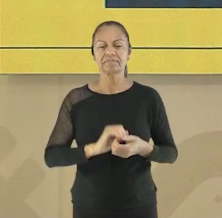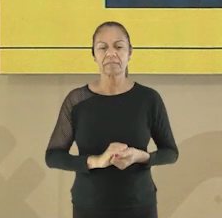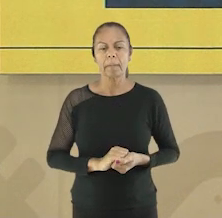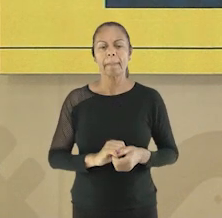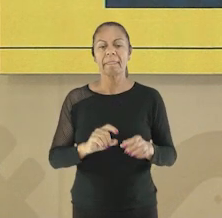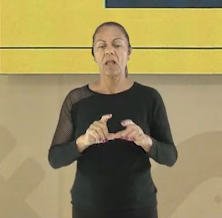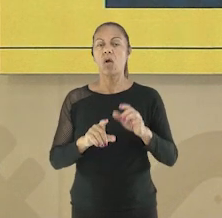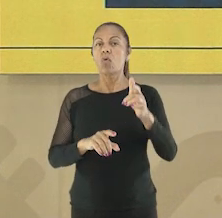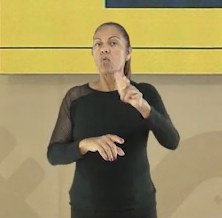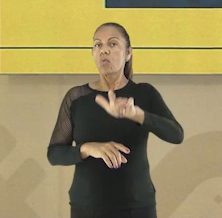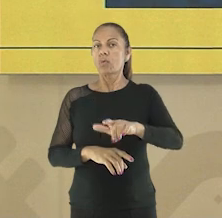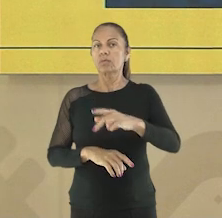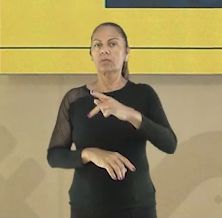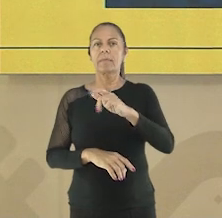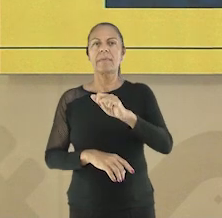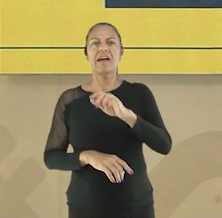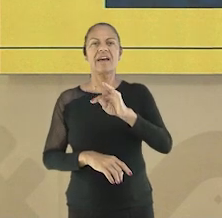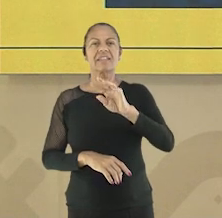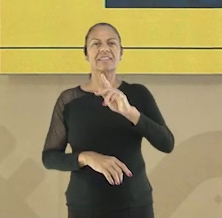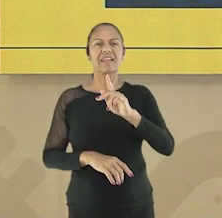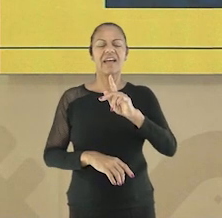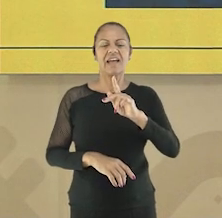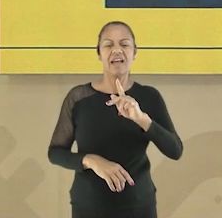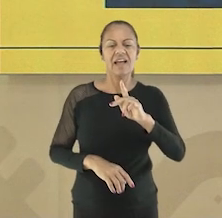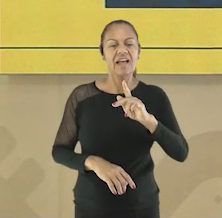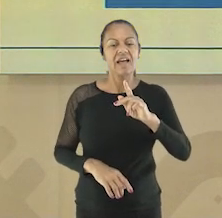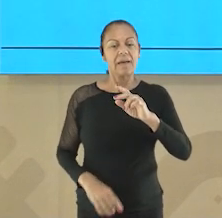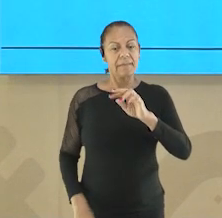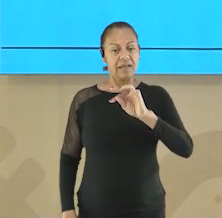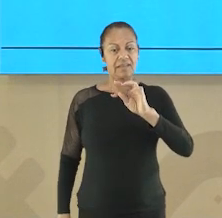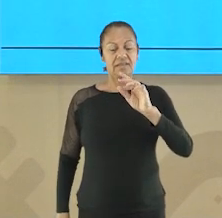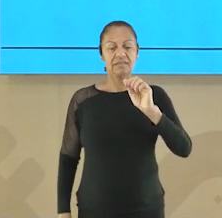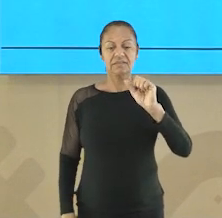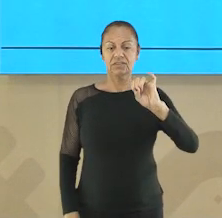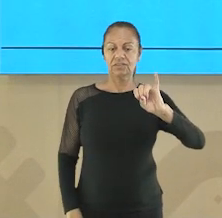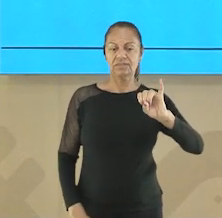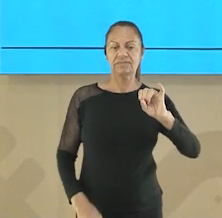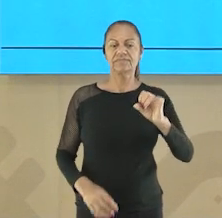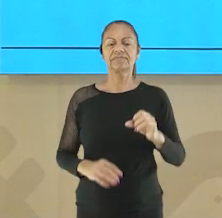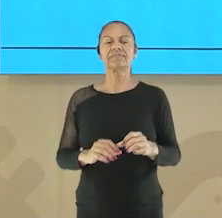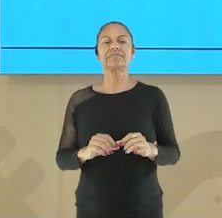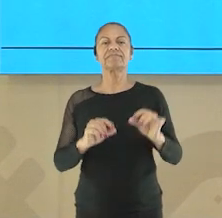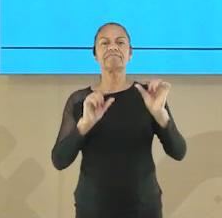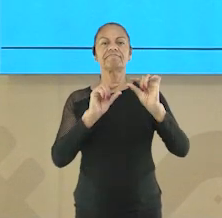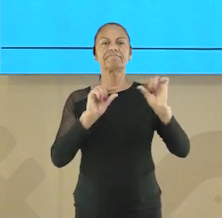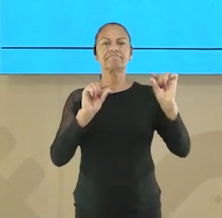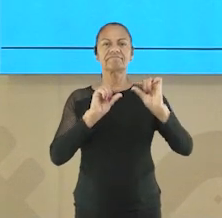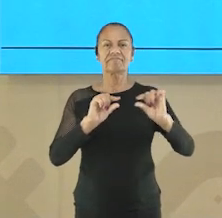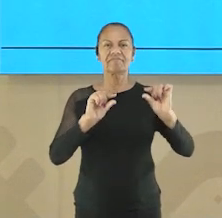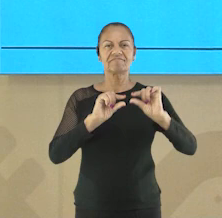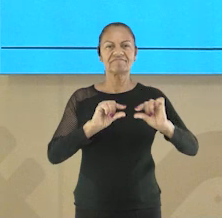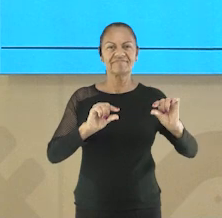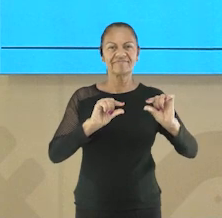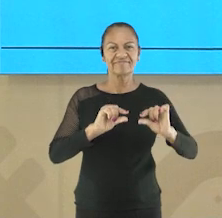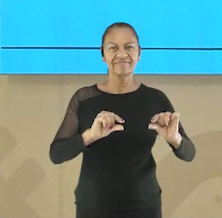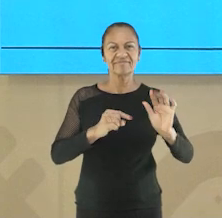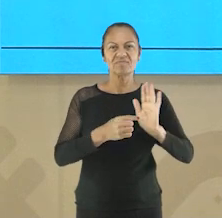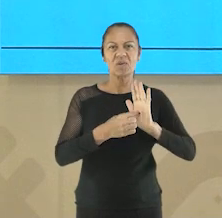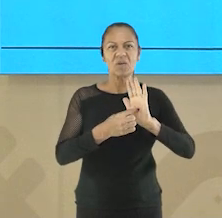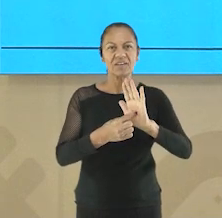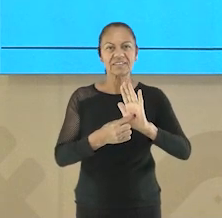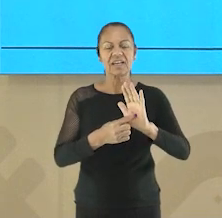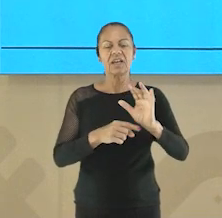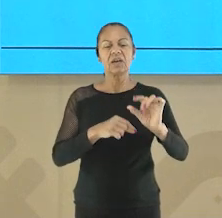WhatsApp. Agora, vamos ler um trecho de outro cordel, também do Patativa do Assaré. Meu caro